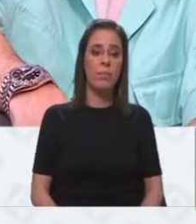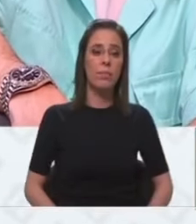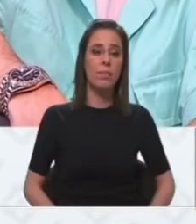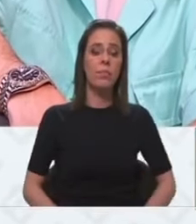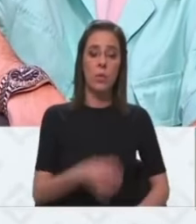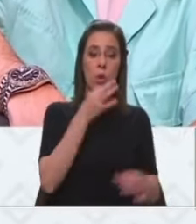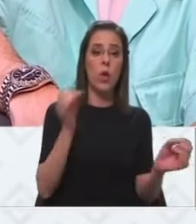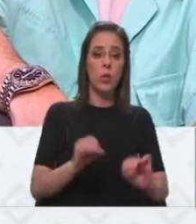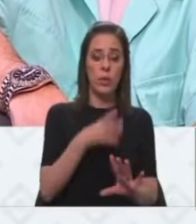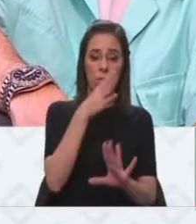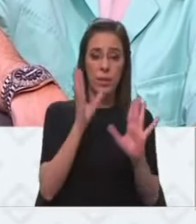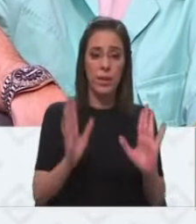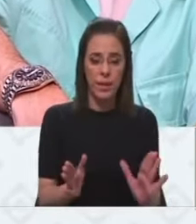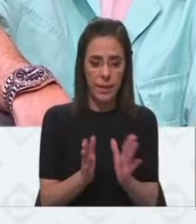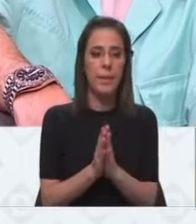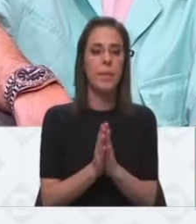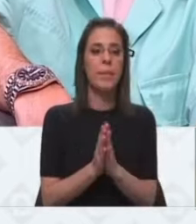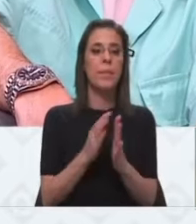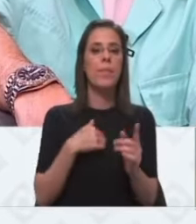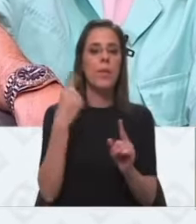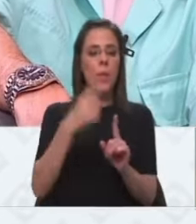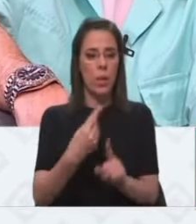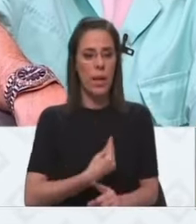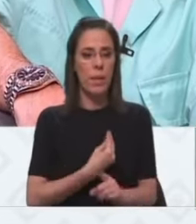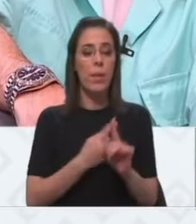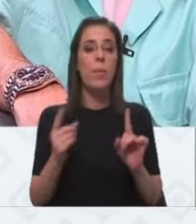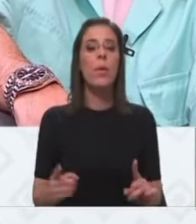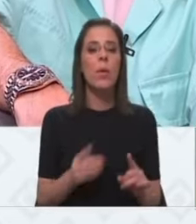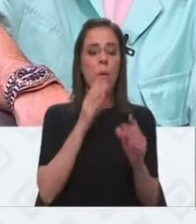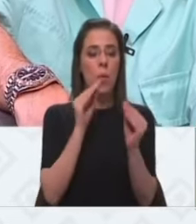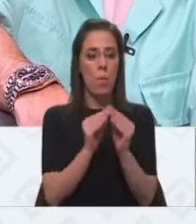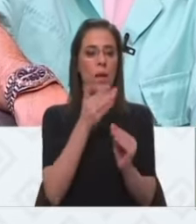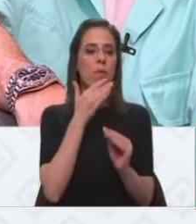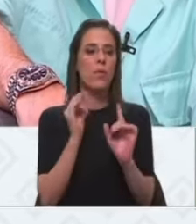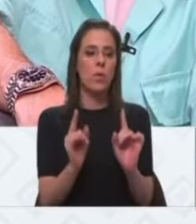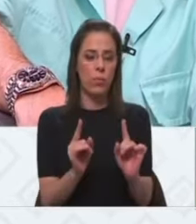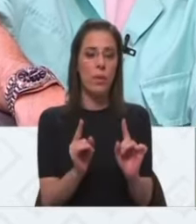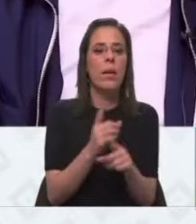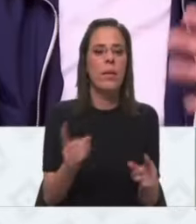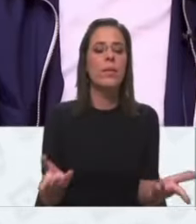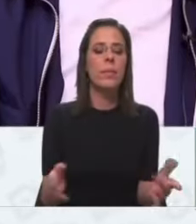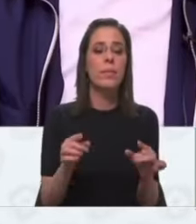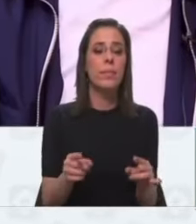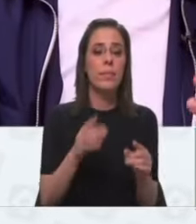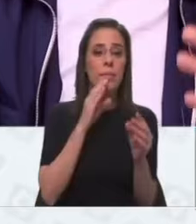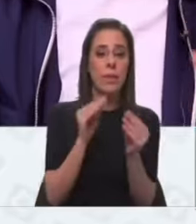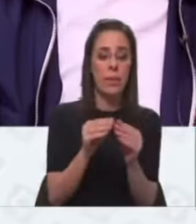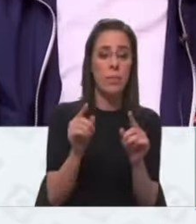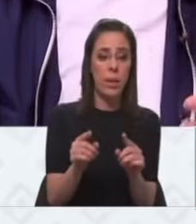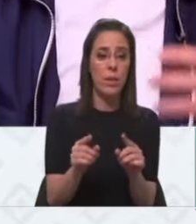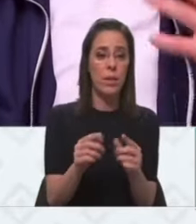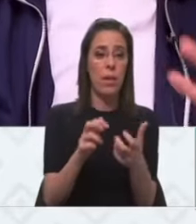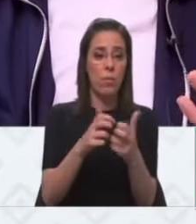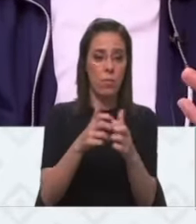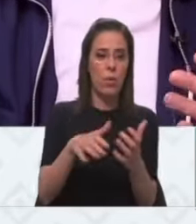falámos sobre isso. Não. Eu vou-te confessar e a minha única preocupação é que o beijo fosse bonito. Sim, também. Este beijo criou